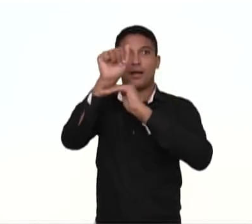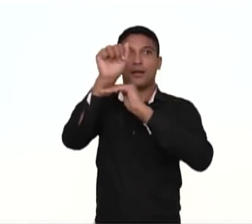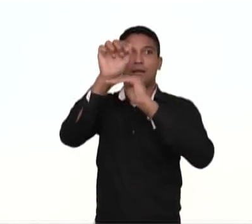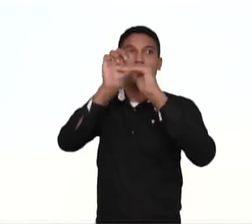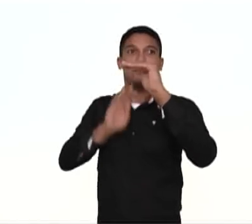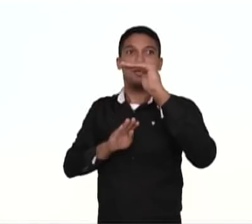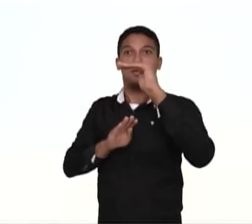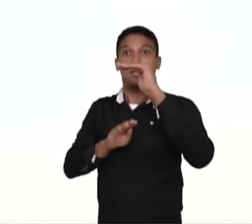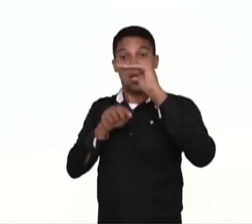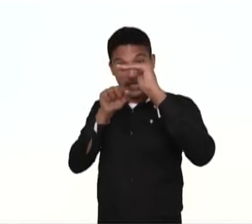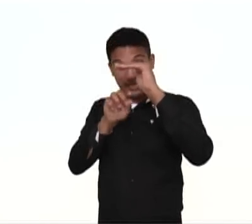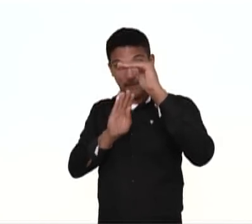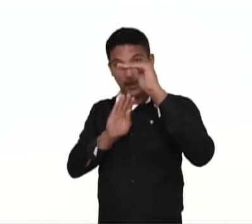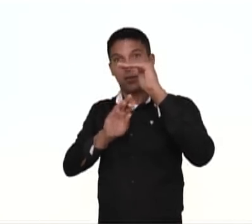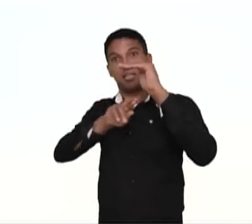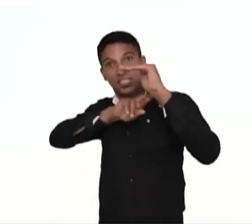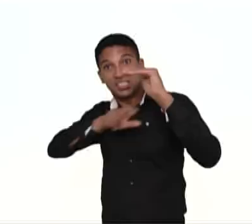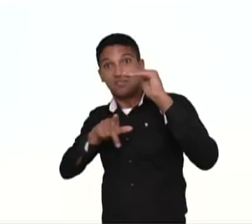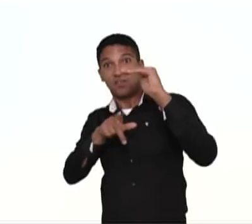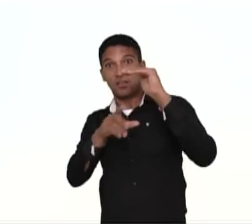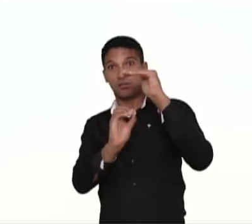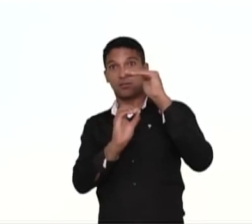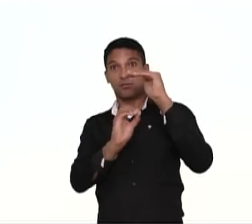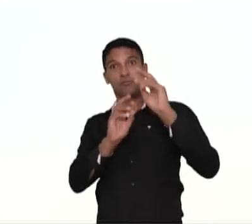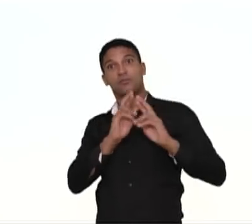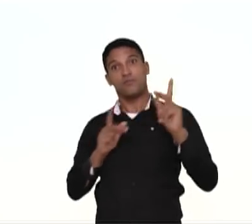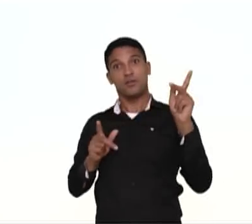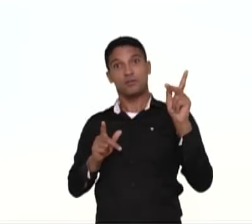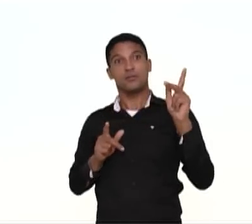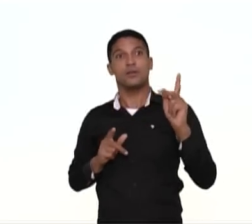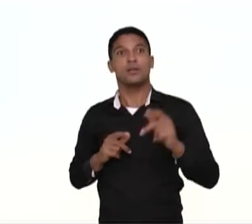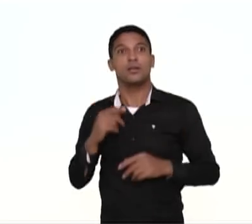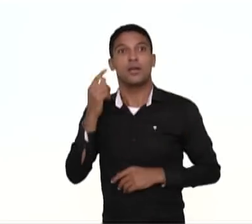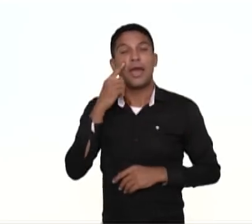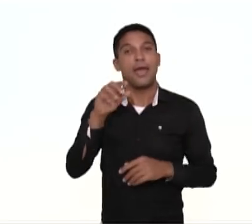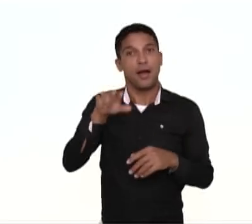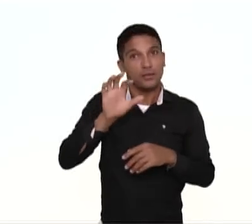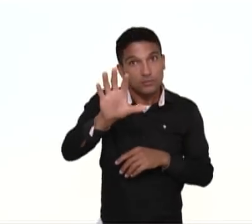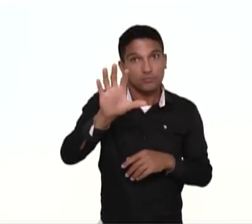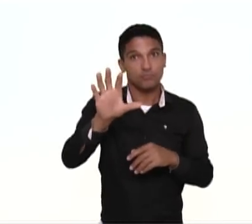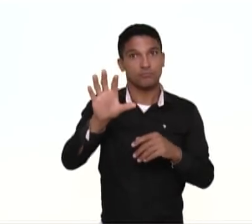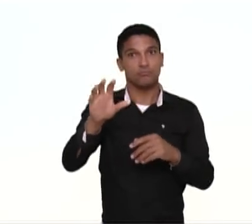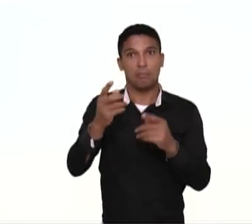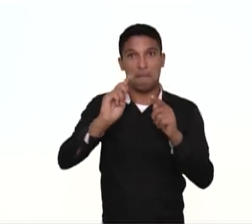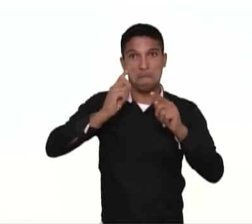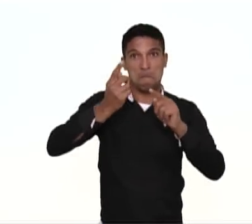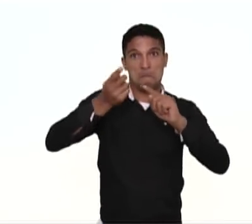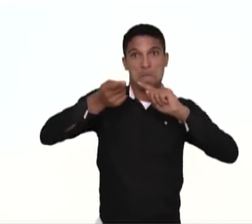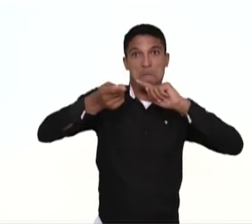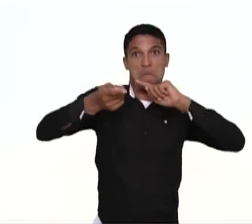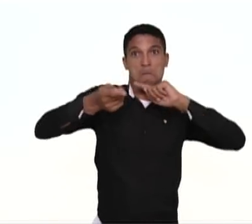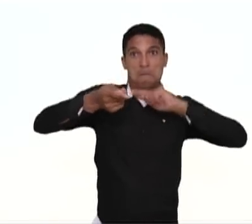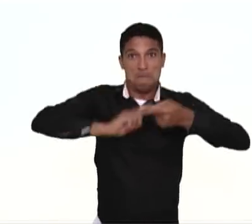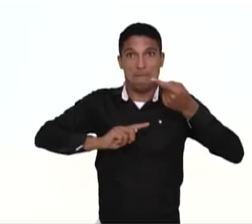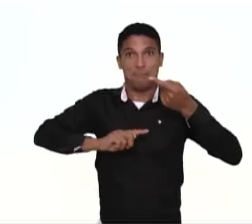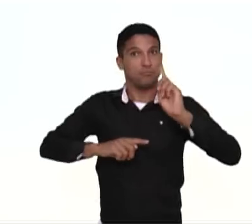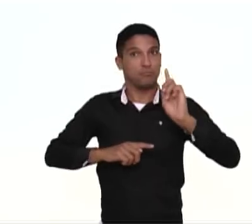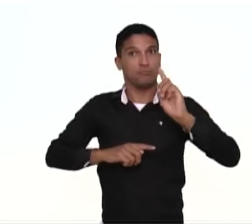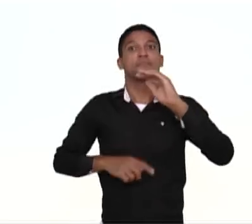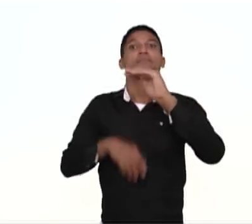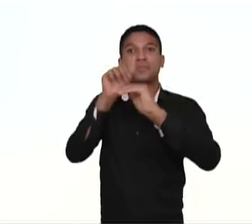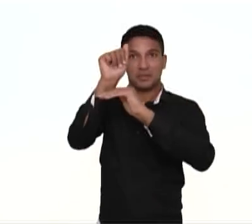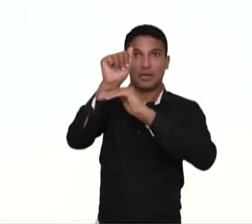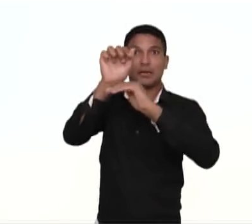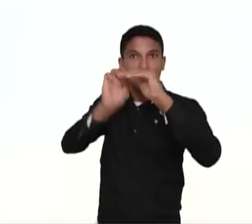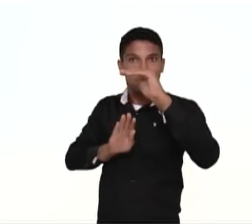de zero? Nessa ordem, você não vai inverter a ordem, é o quociente A por B. Então, se eu falo a razão entre os números